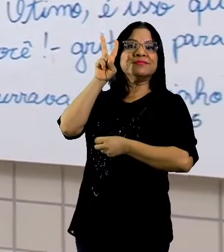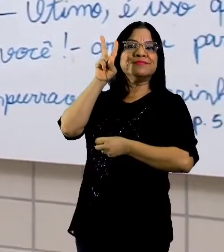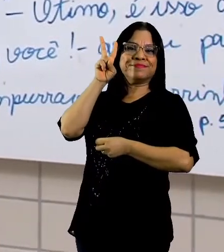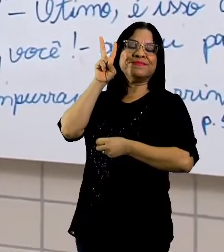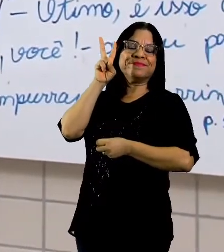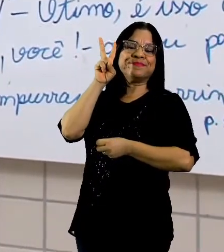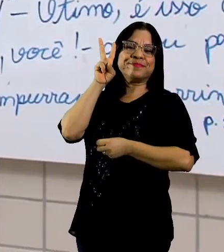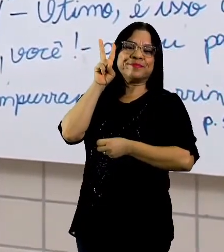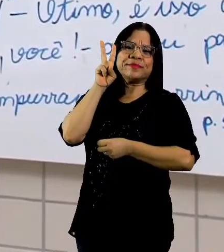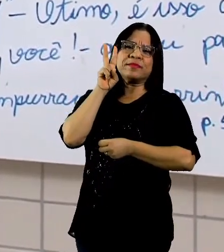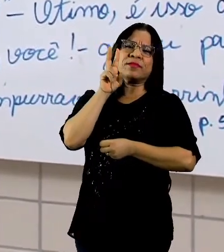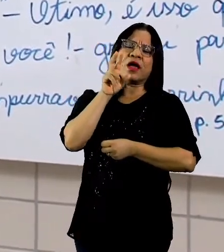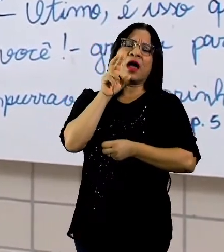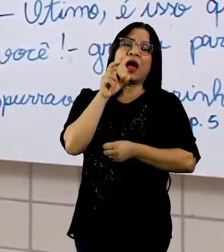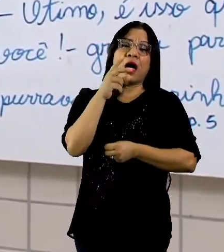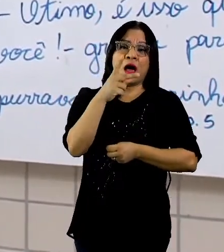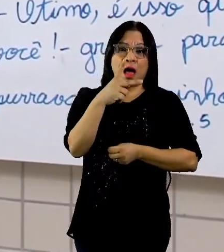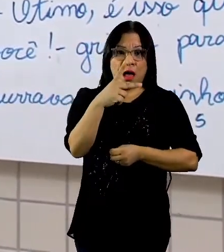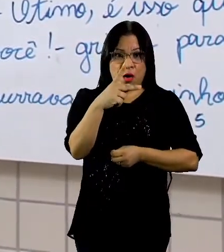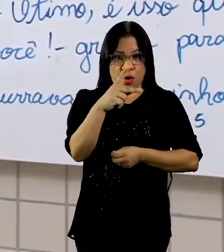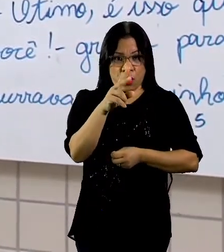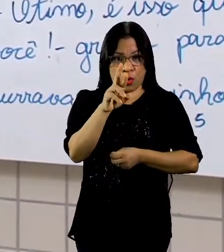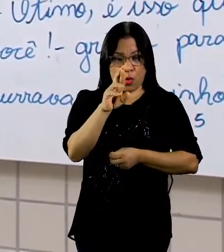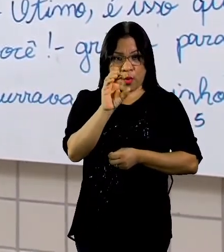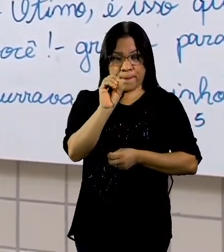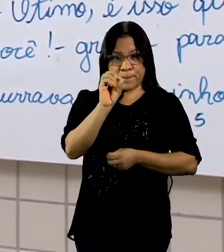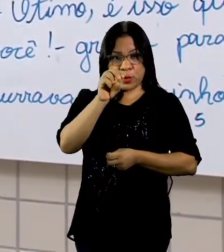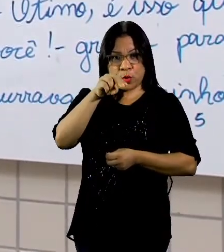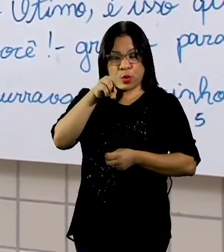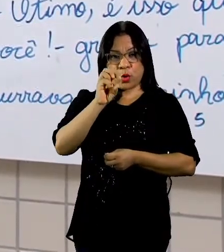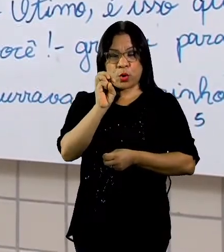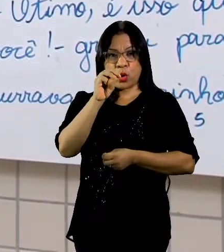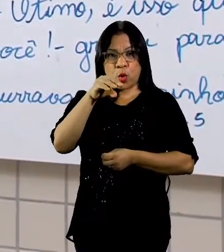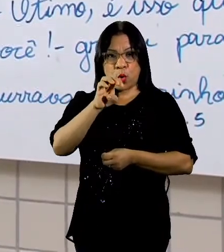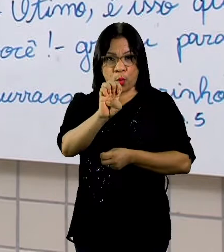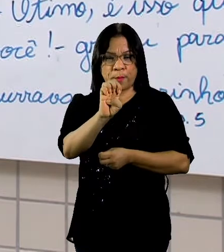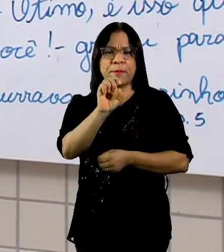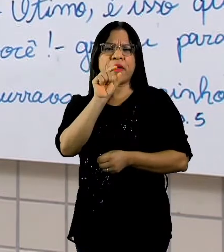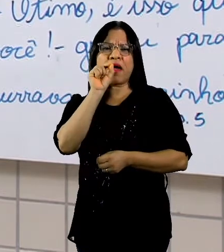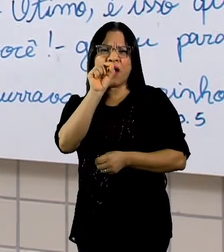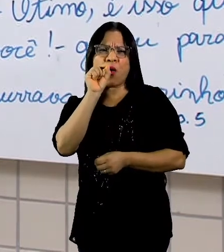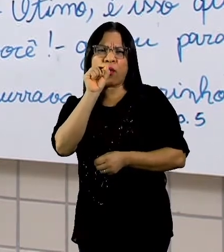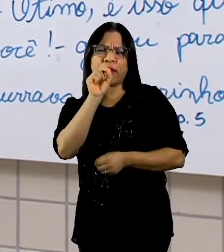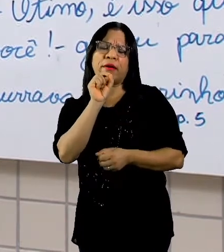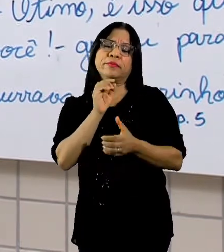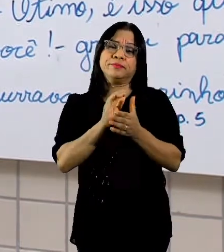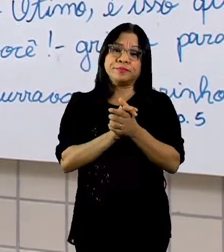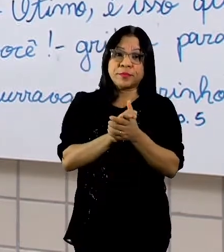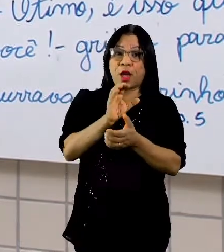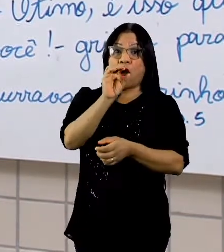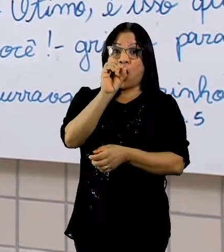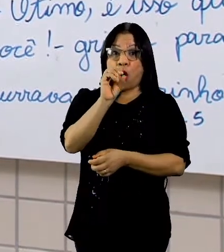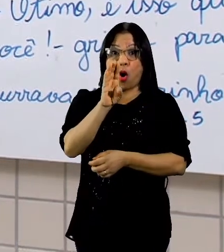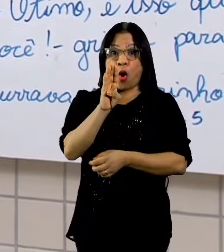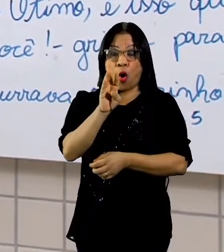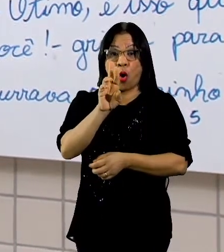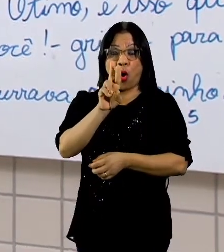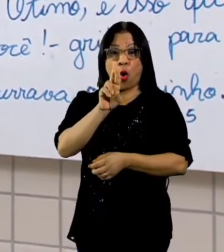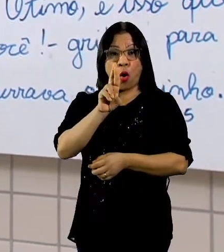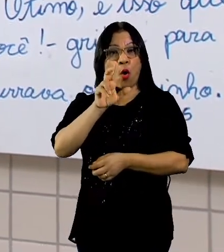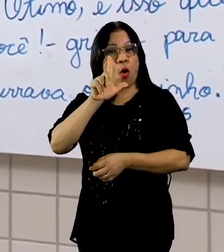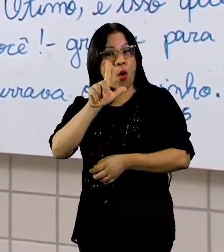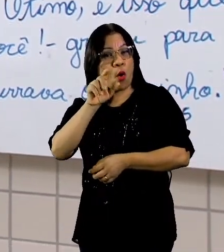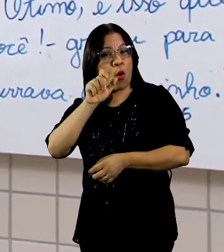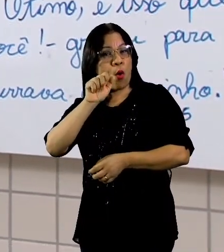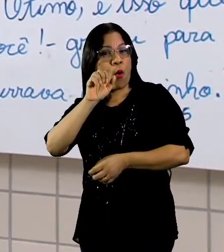Este pronome é um pronome pessoal do caso oblíquo. Isso quer dizer que